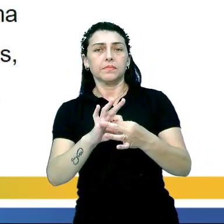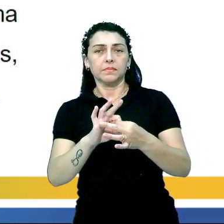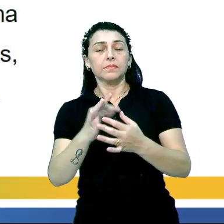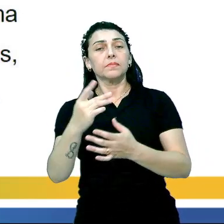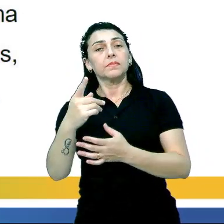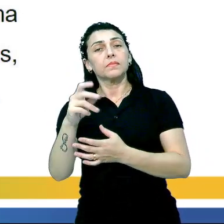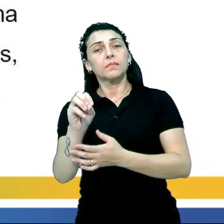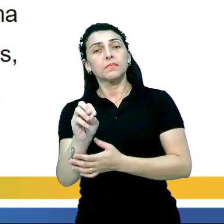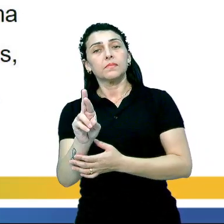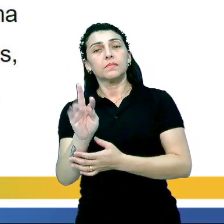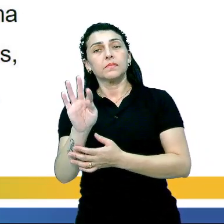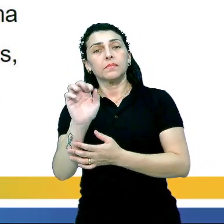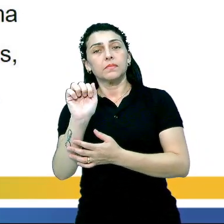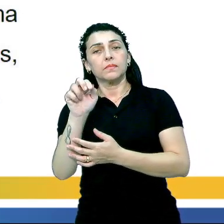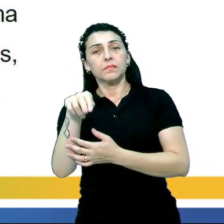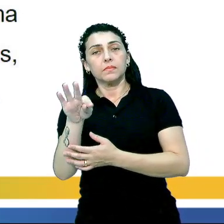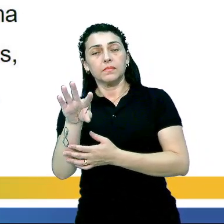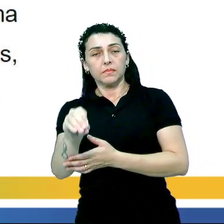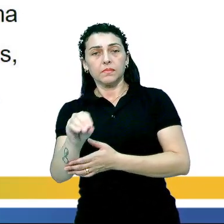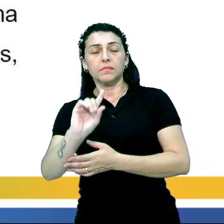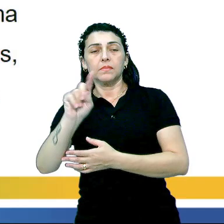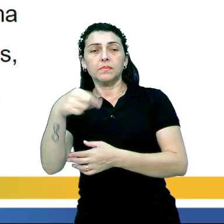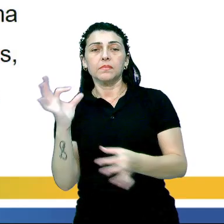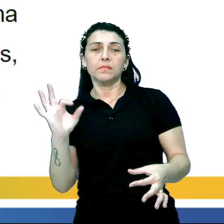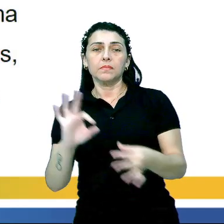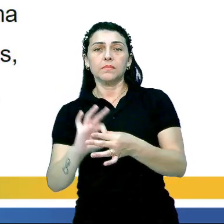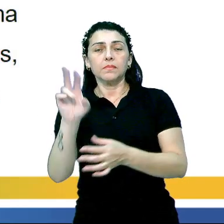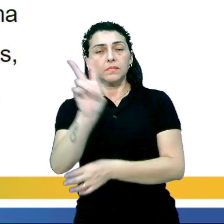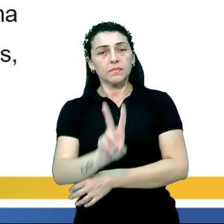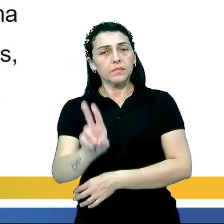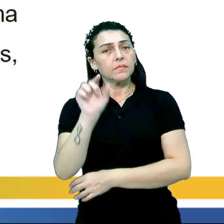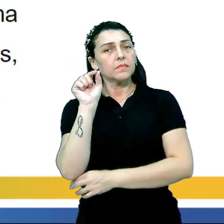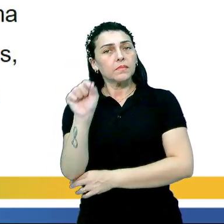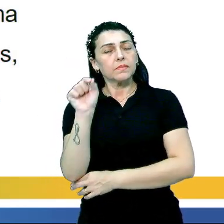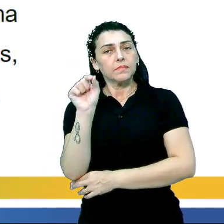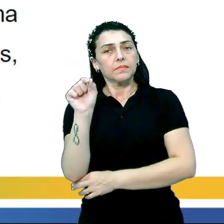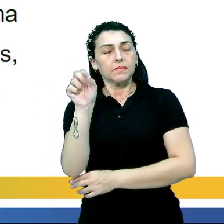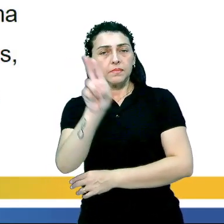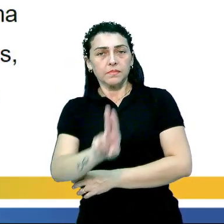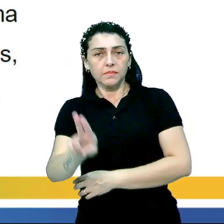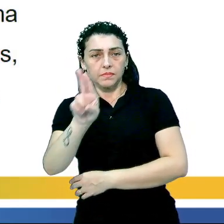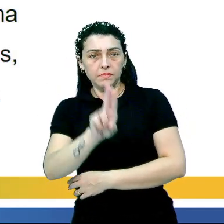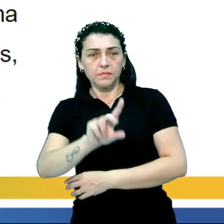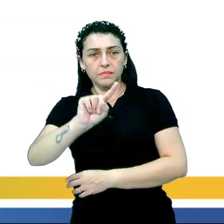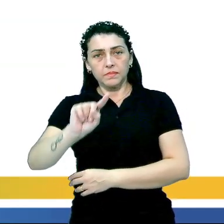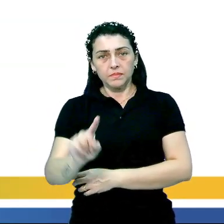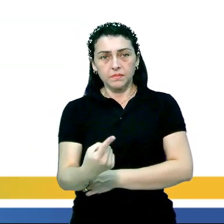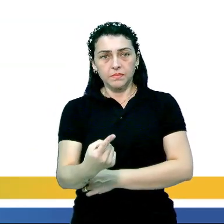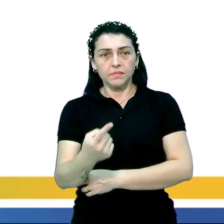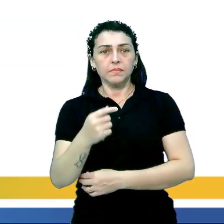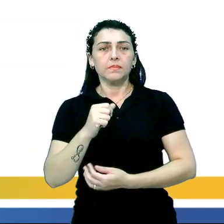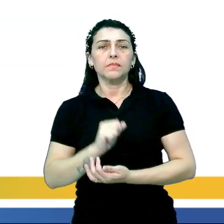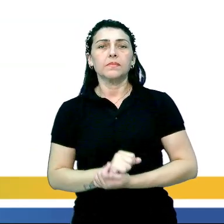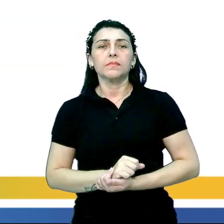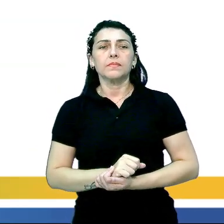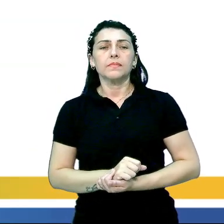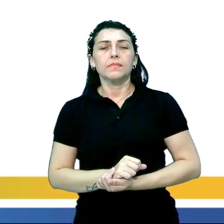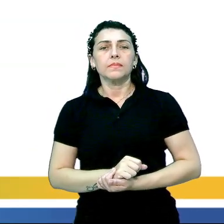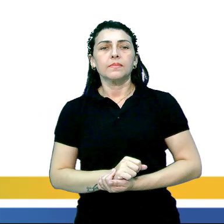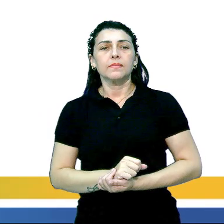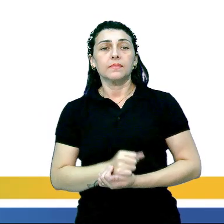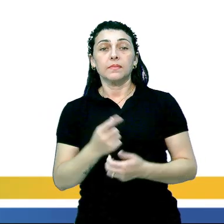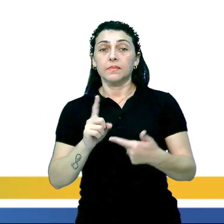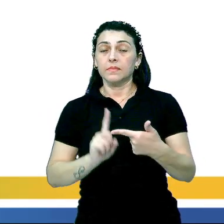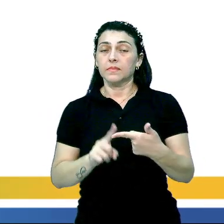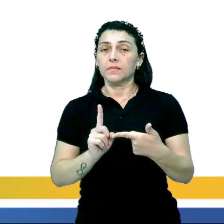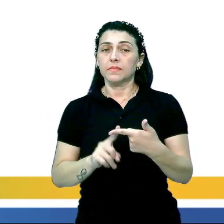o portanto. Então, depois desse conectivo, nós utilizamos o quê? Nós utilizamos uma vírgula. E aí, o